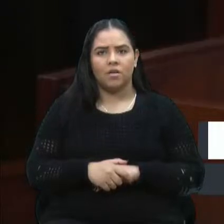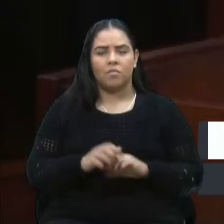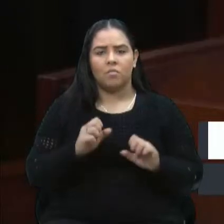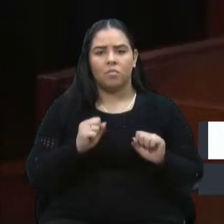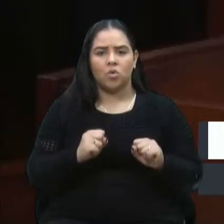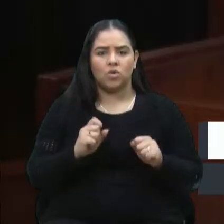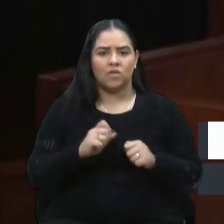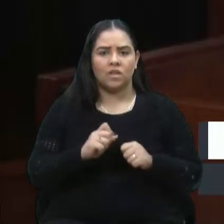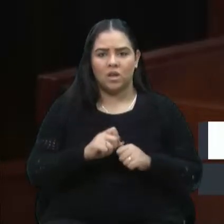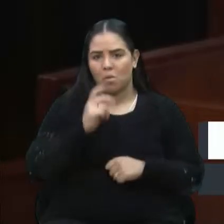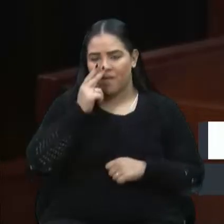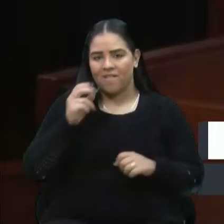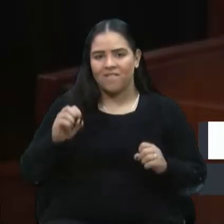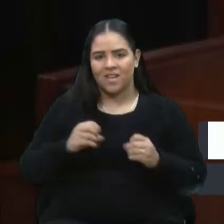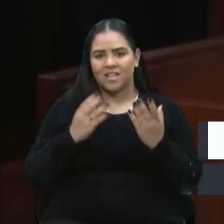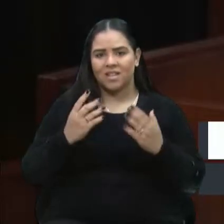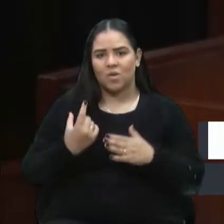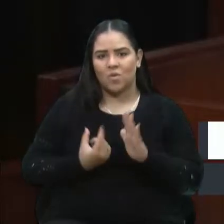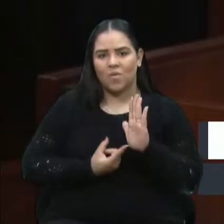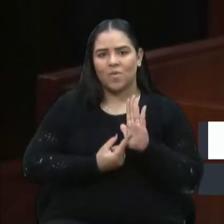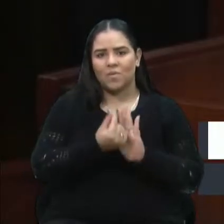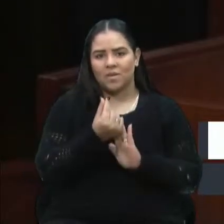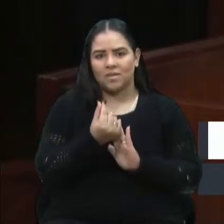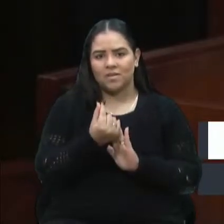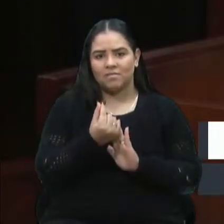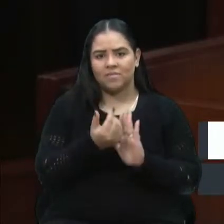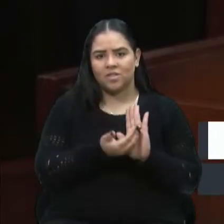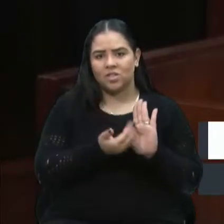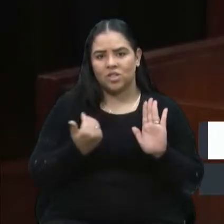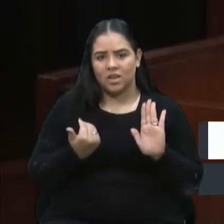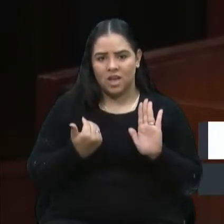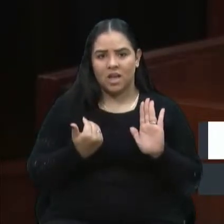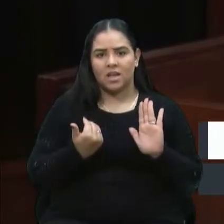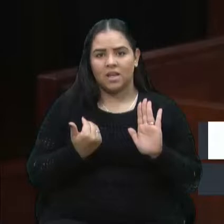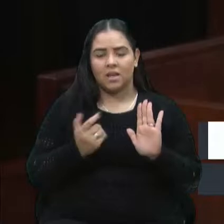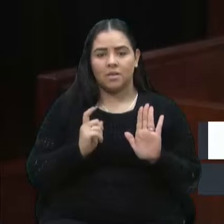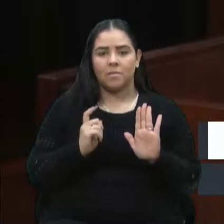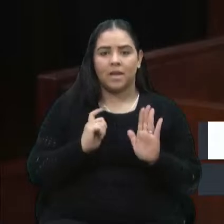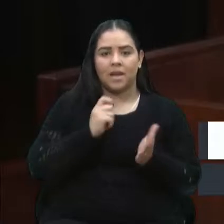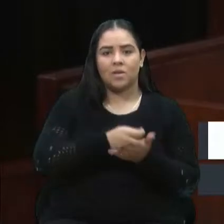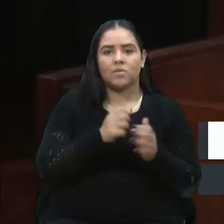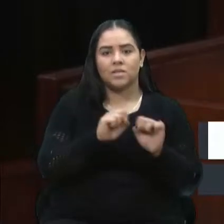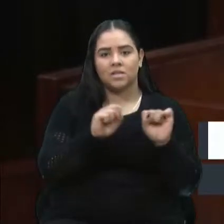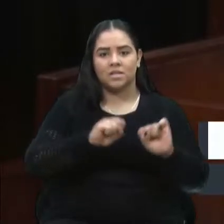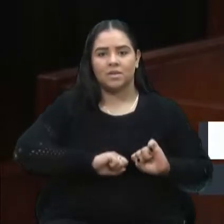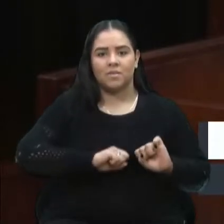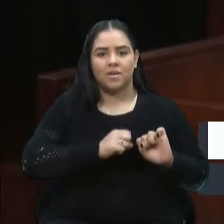tirar dinheiro público e colocar no sistema financeiro. A gente paga cada vez mais